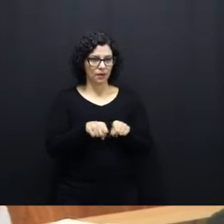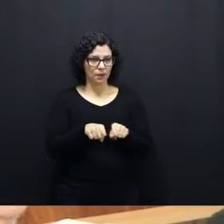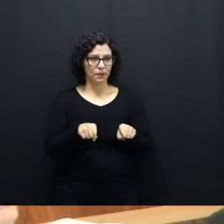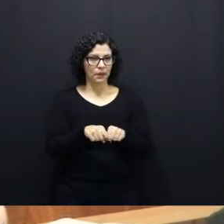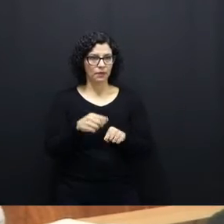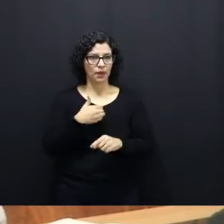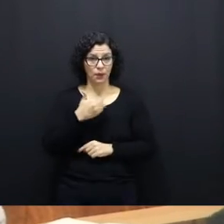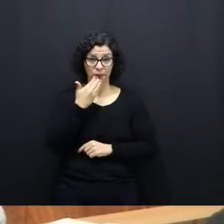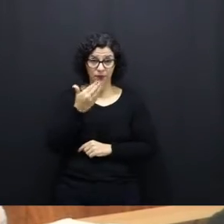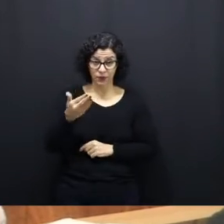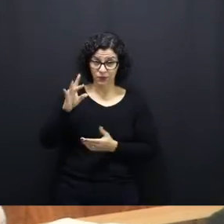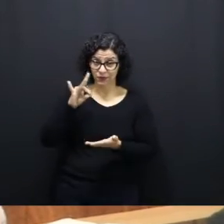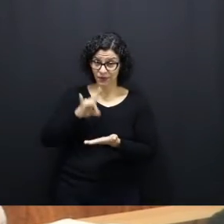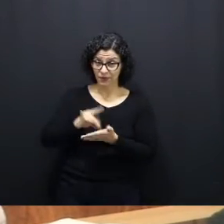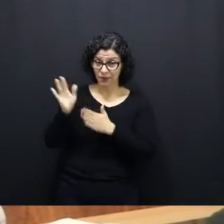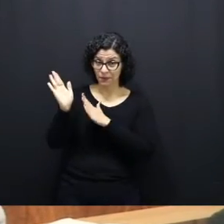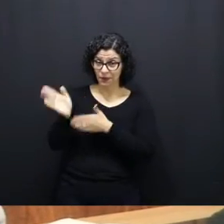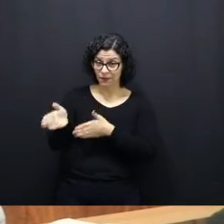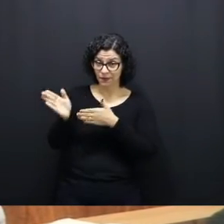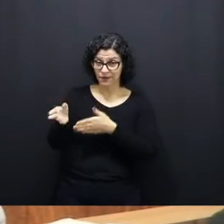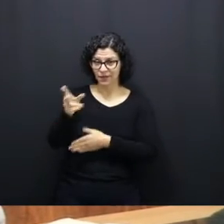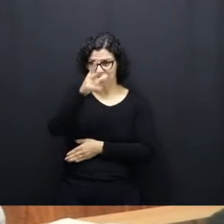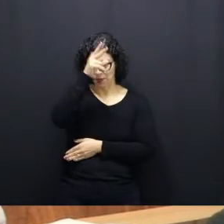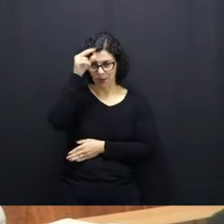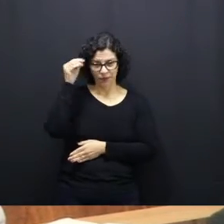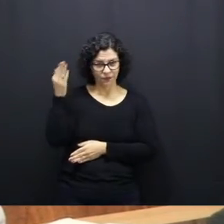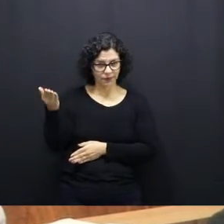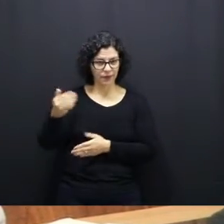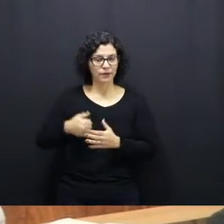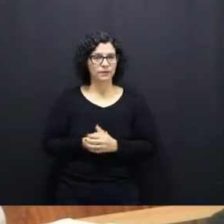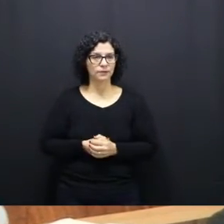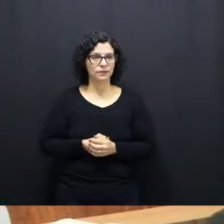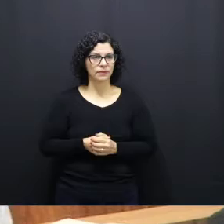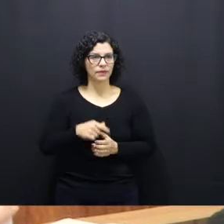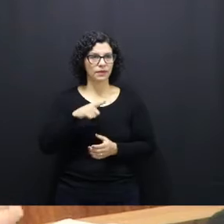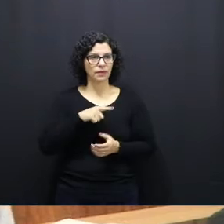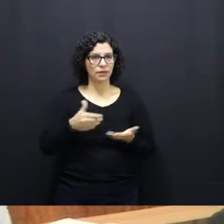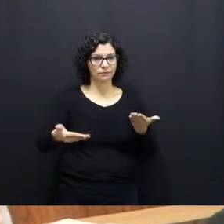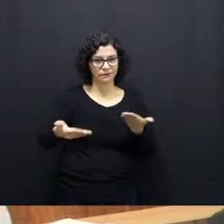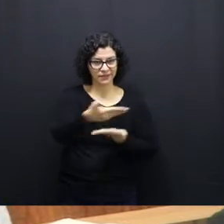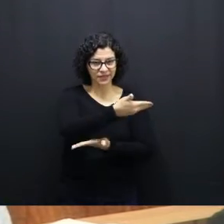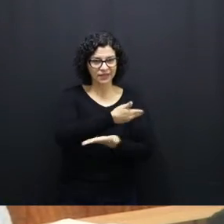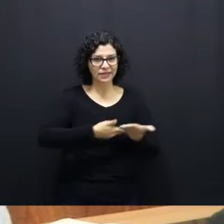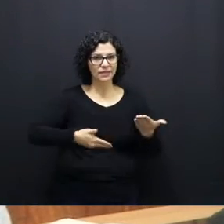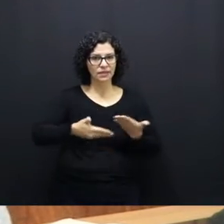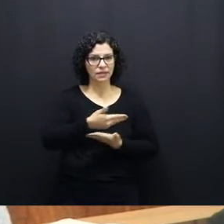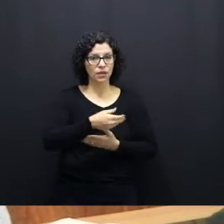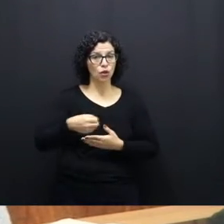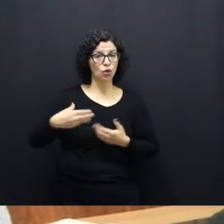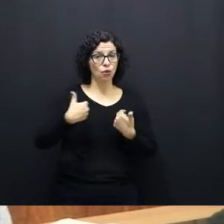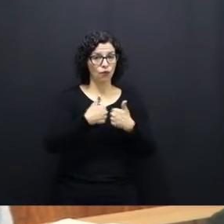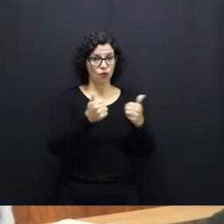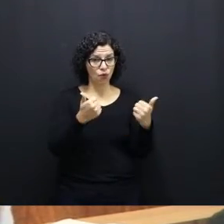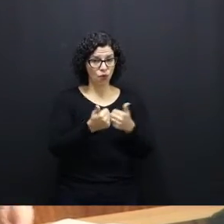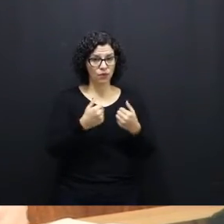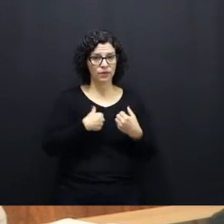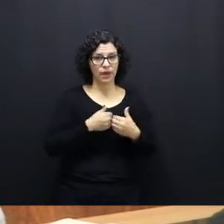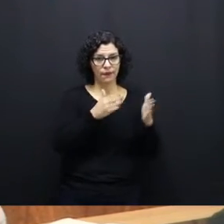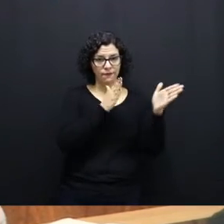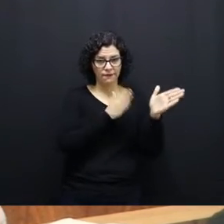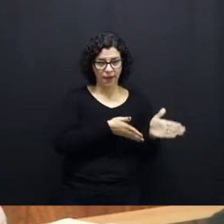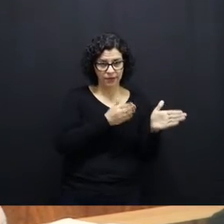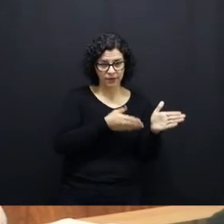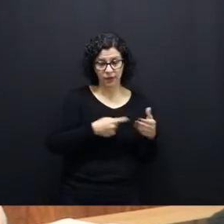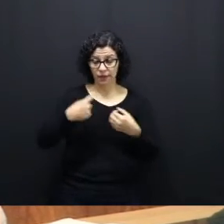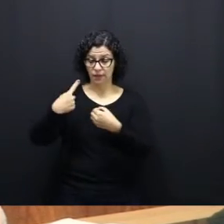é um pedido na verdade ao prefeito que é a integração uma linha nova de ônibus entre Fazenda Rio